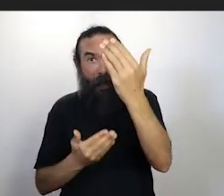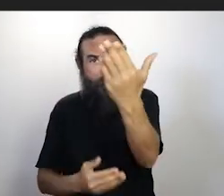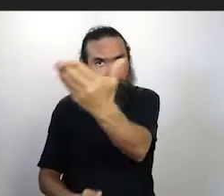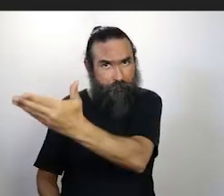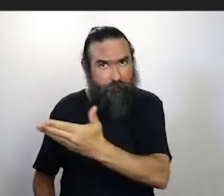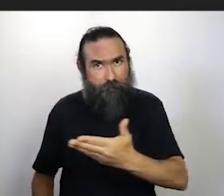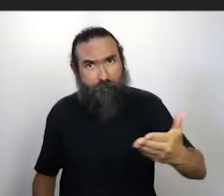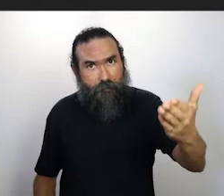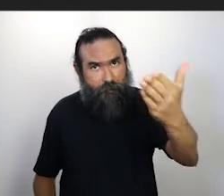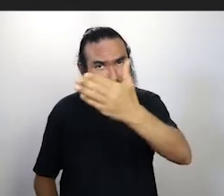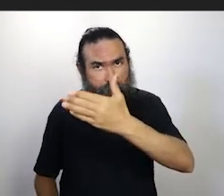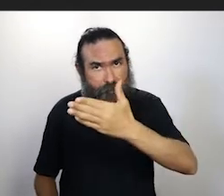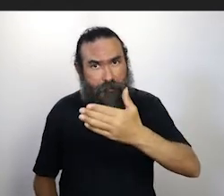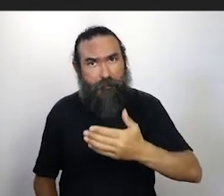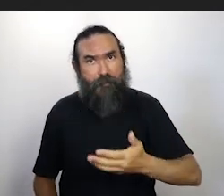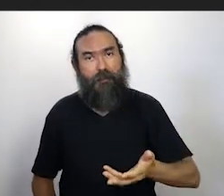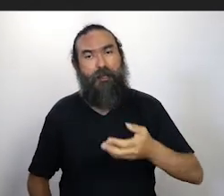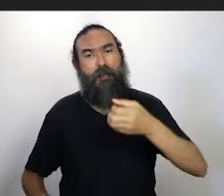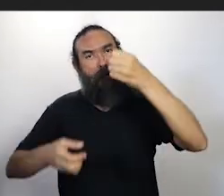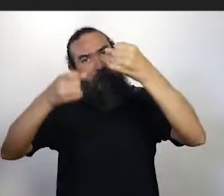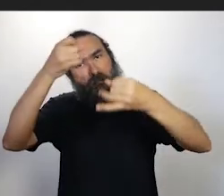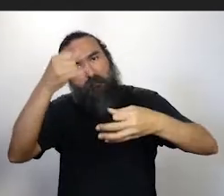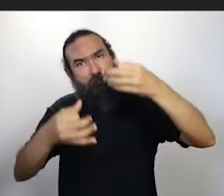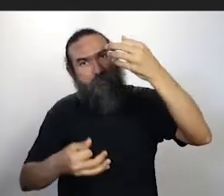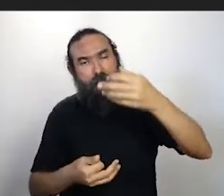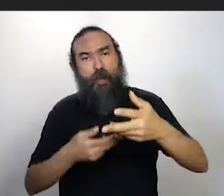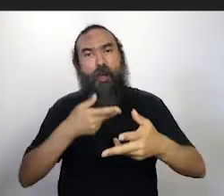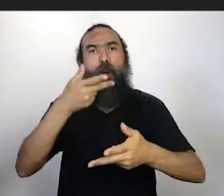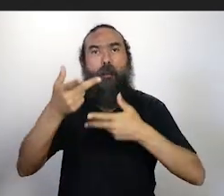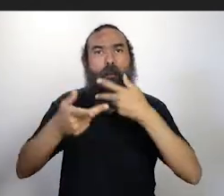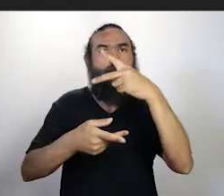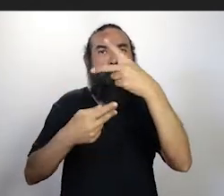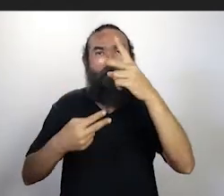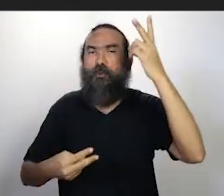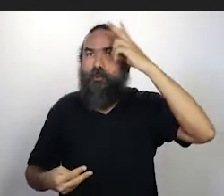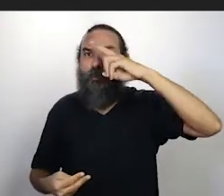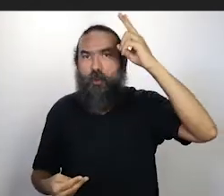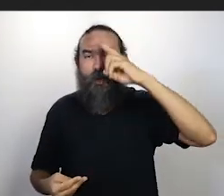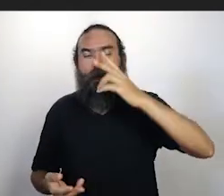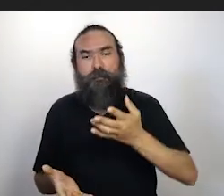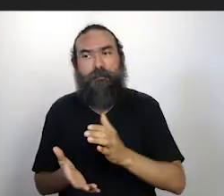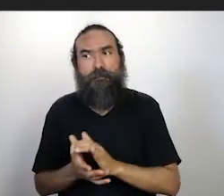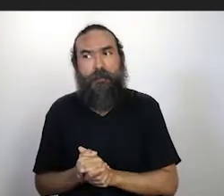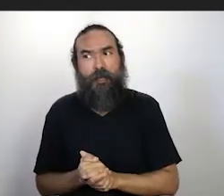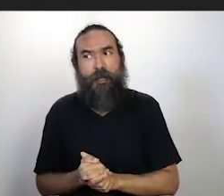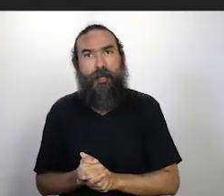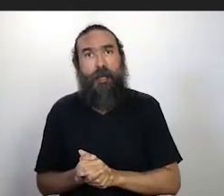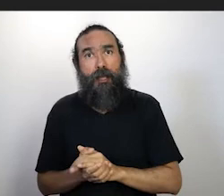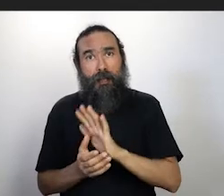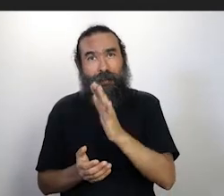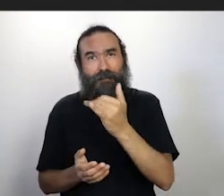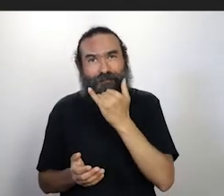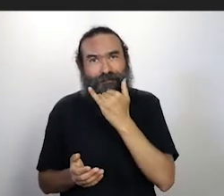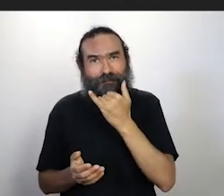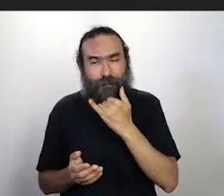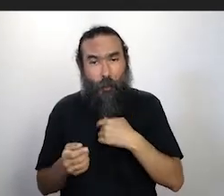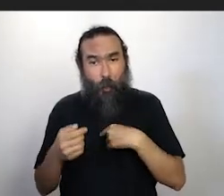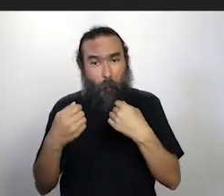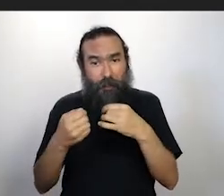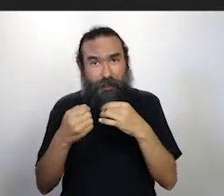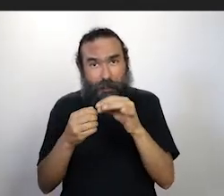agradeço a todos vocês pelas contribuições, pelas experiências. Olha, gente, eu vou mexer aqui no